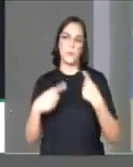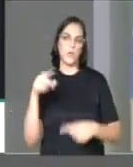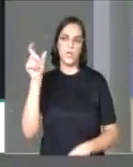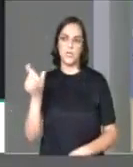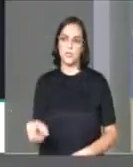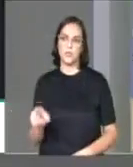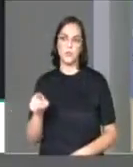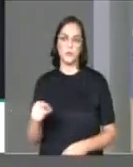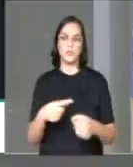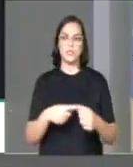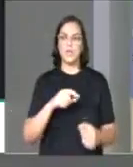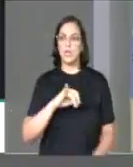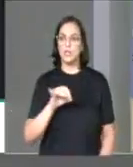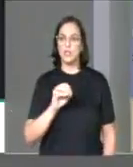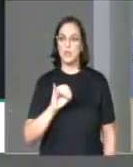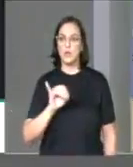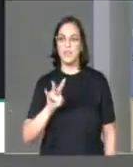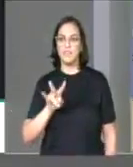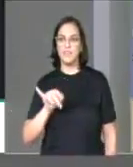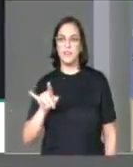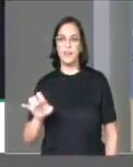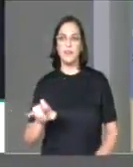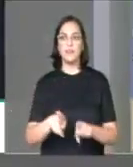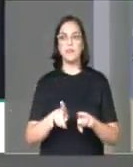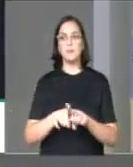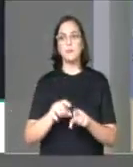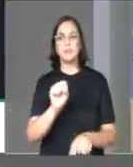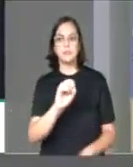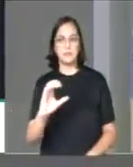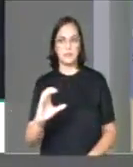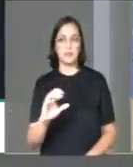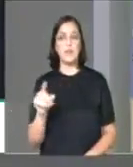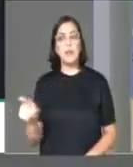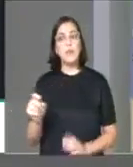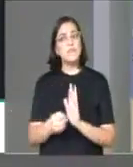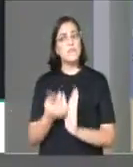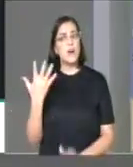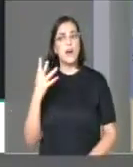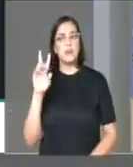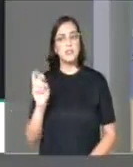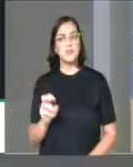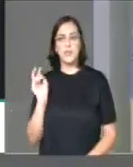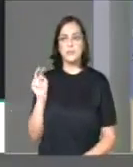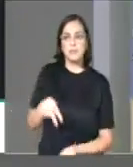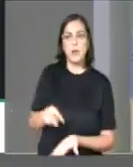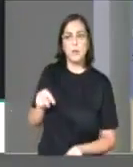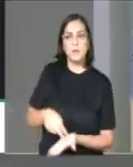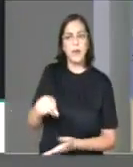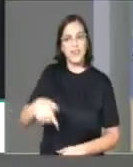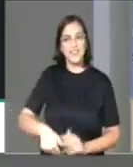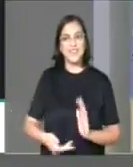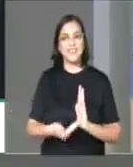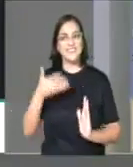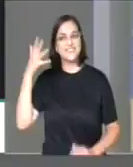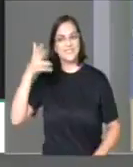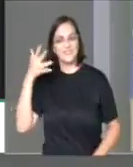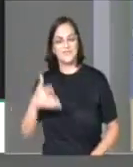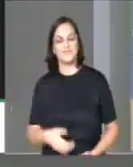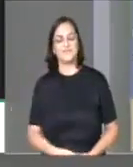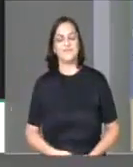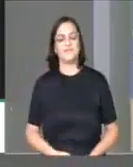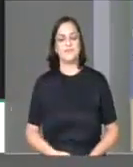como Santa Catarina, e ocupou por diversas vezes essa tribuna. Faço aqui a minha